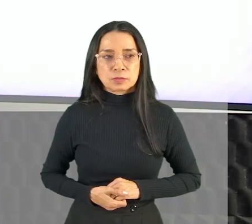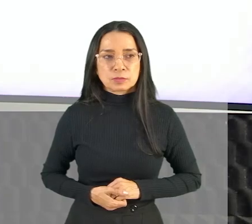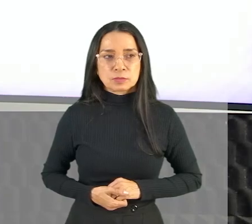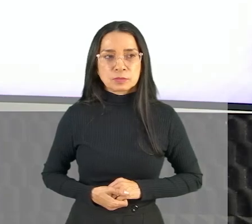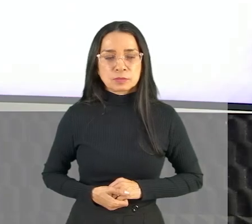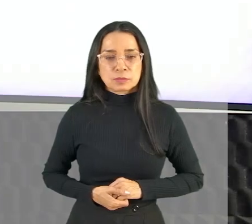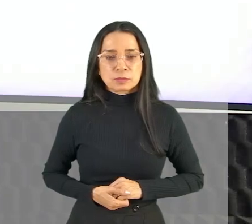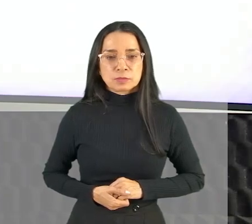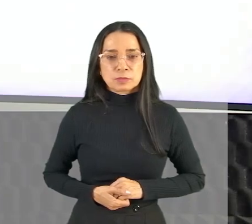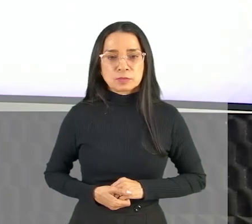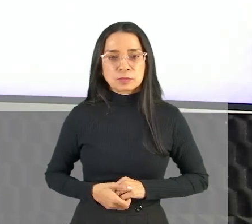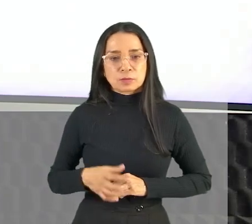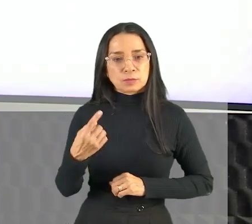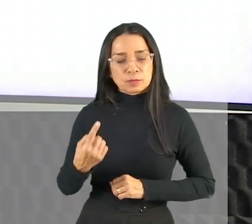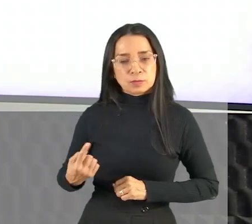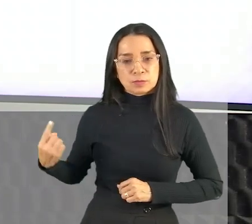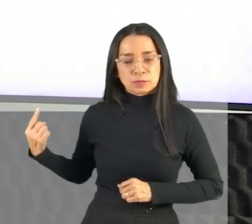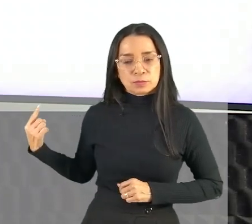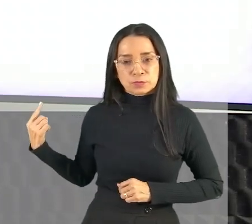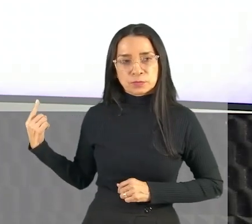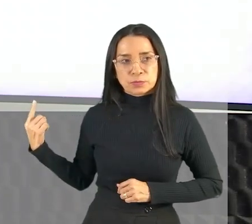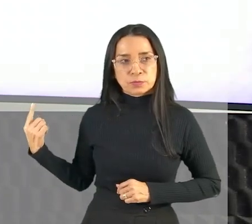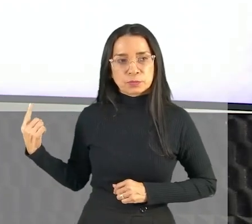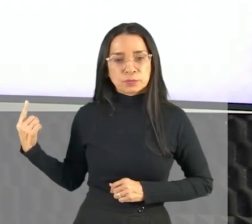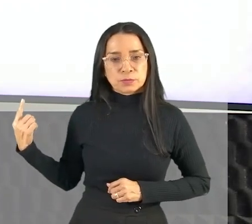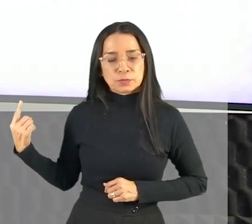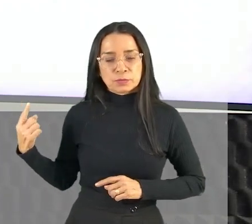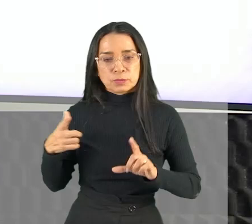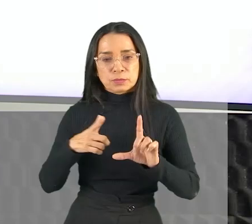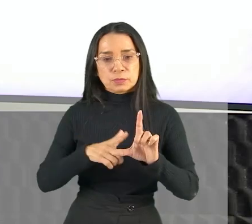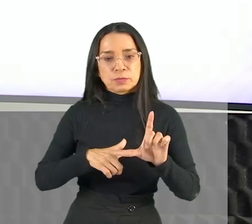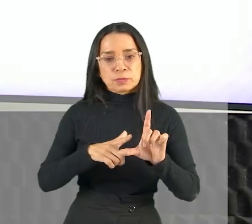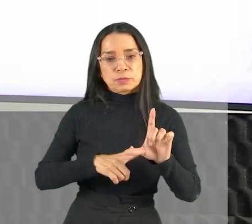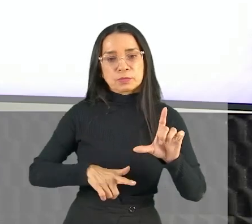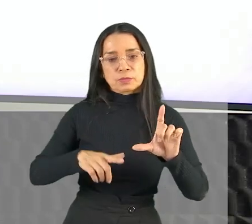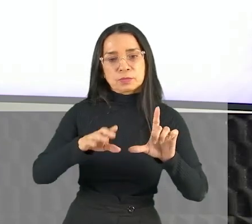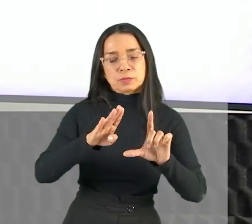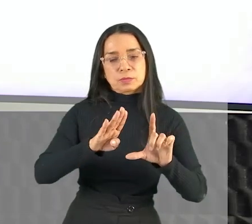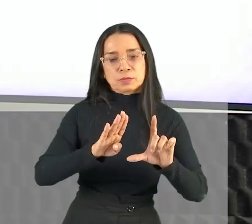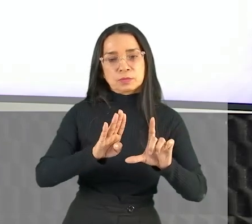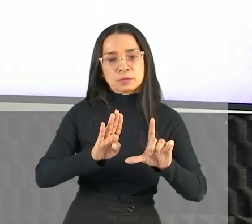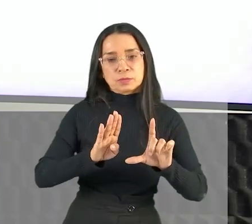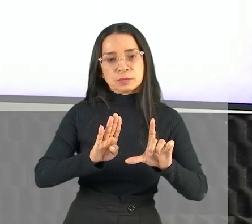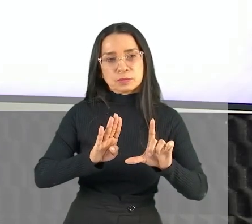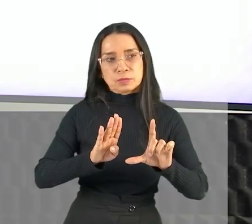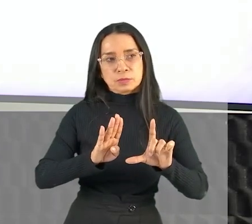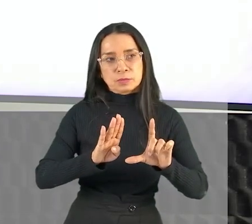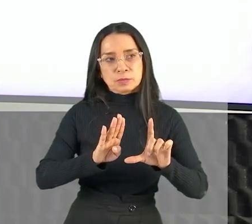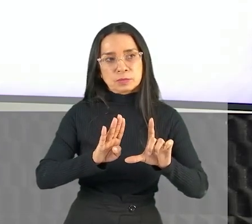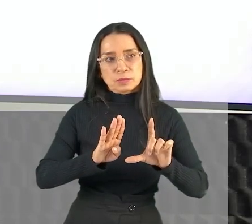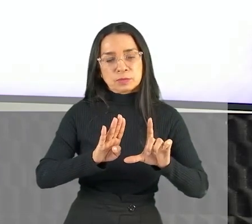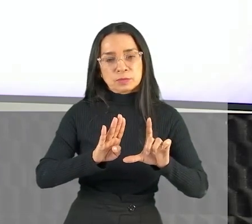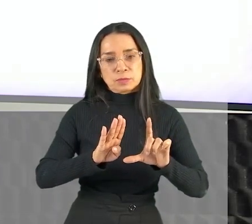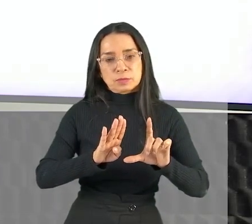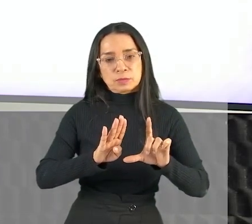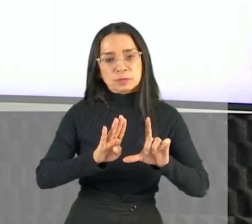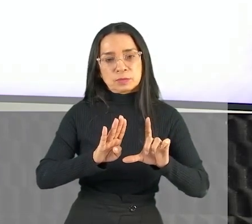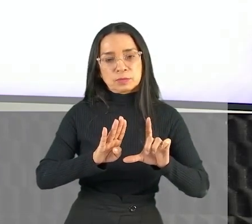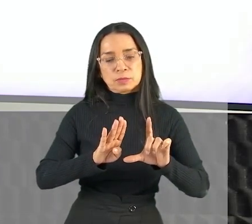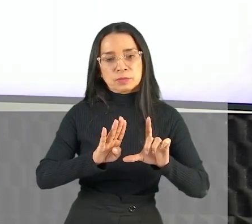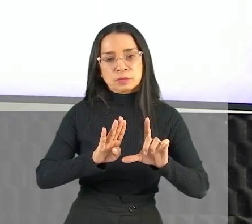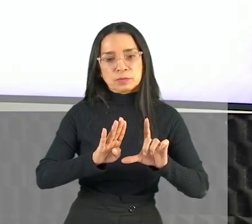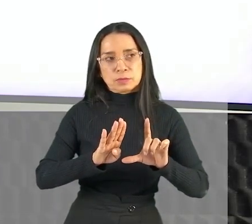Quem traz aqui 11 em primeiro lugar é a letra B, D e E. Quem traz em segundo